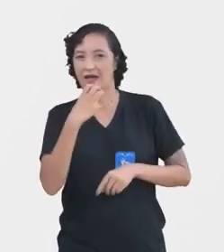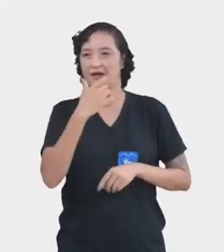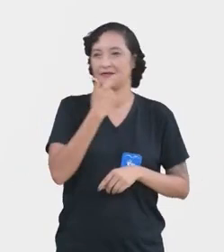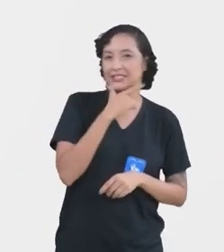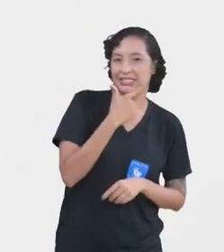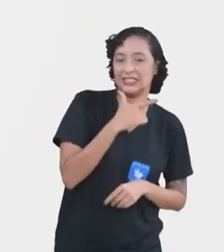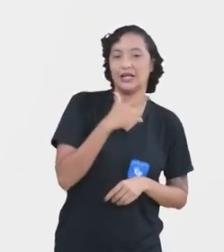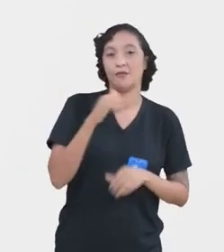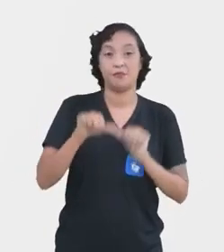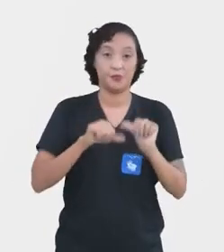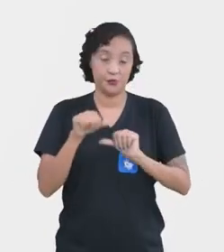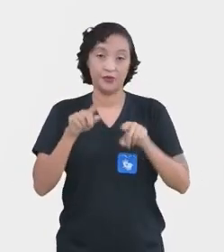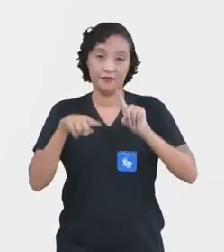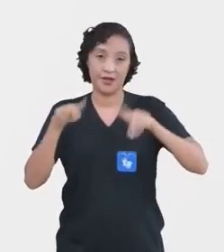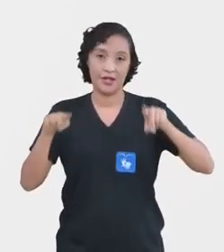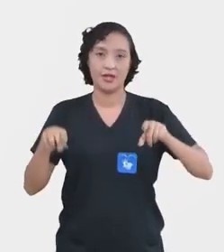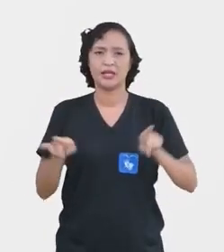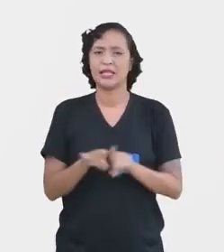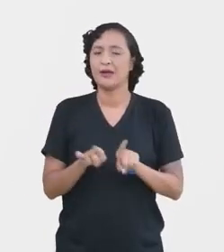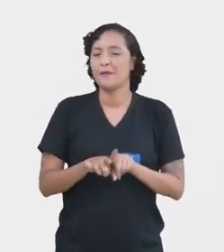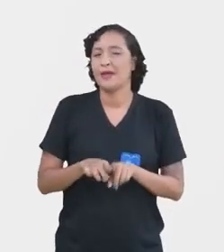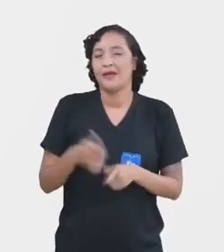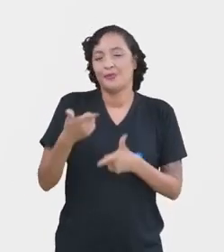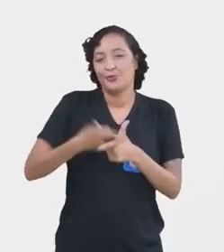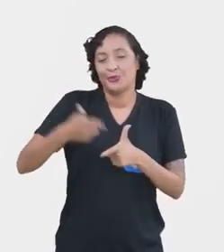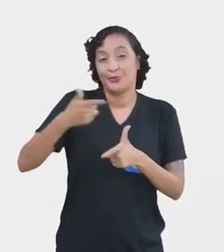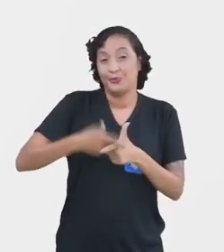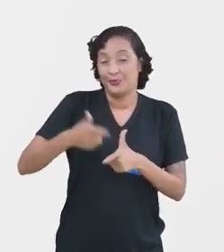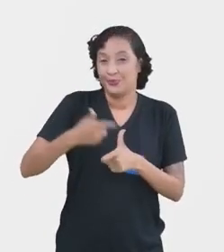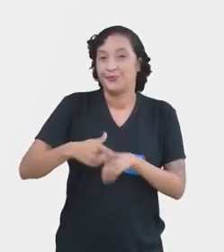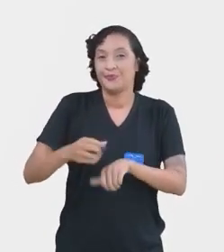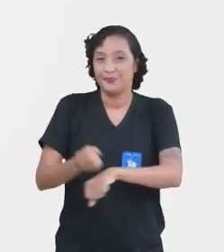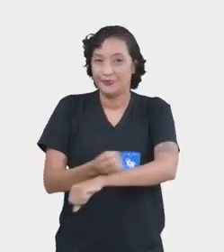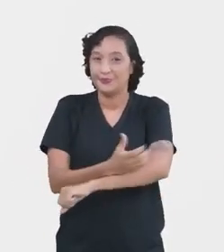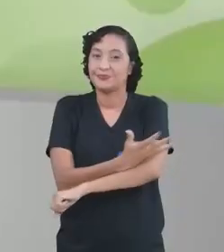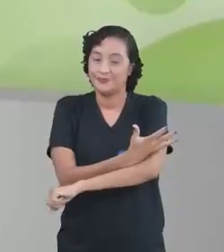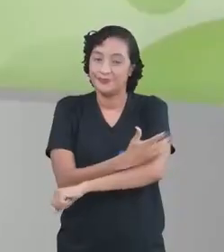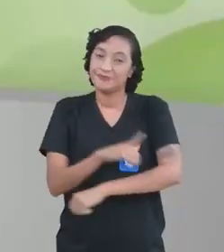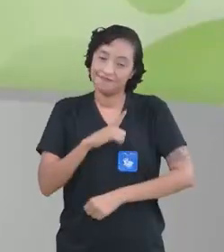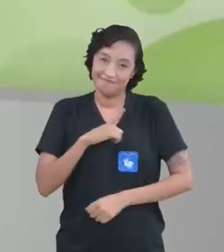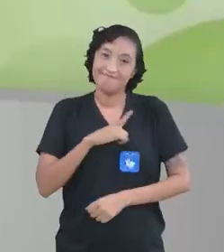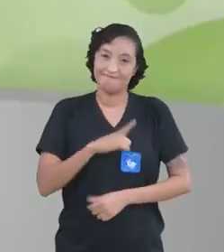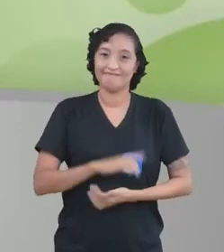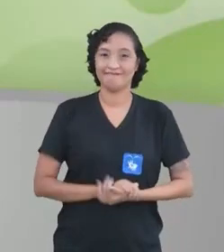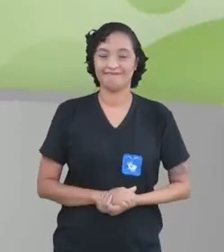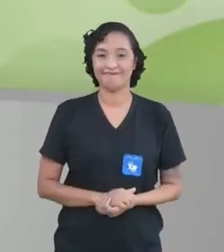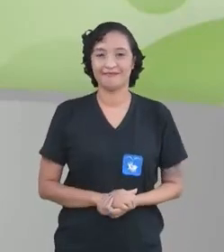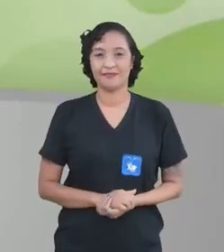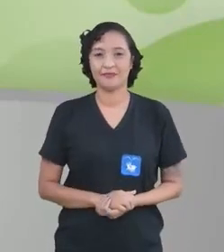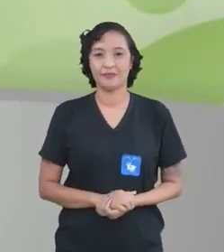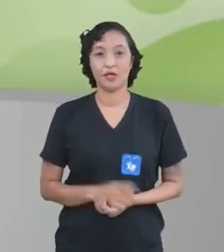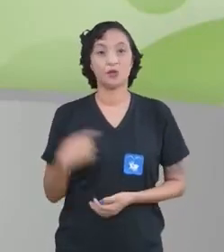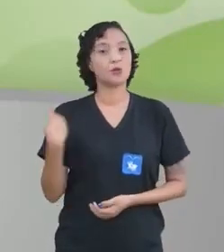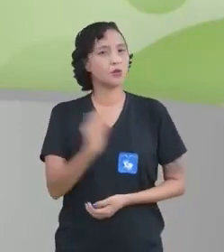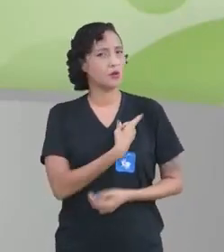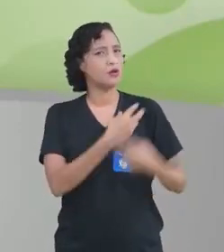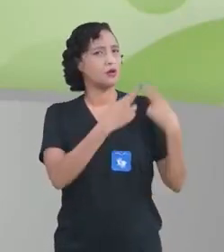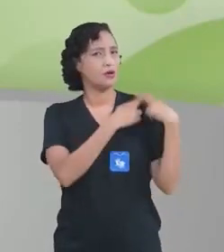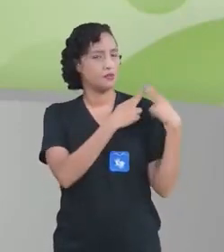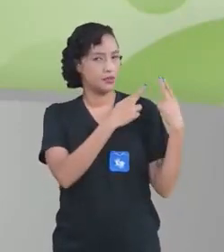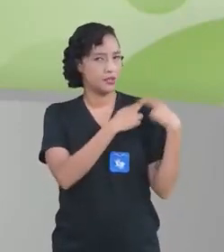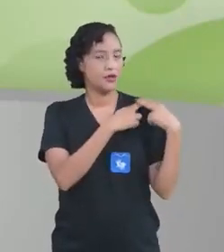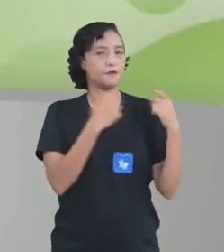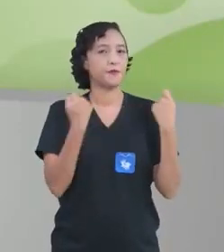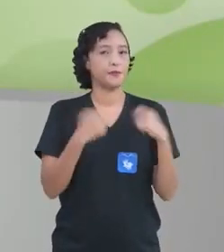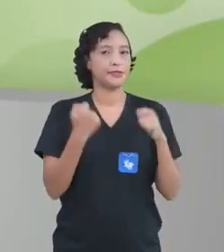crises existenciais vividas por vocês, né? Na adolescência, nós precisamos, nós responsáveis e pais,